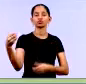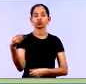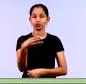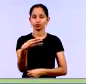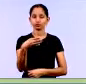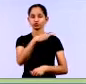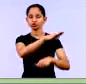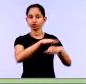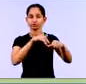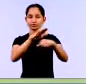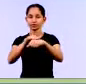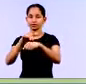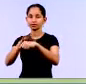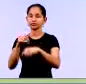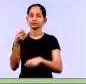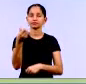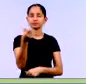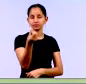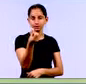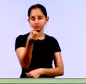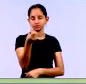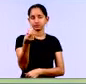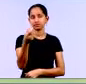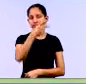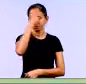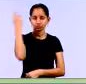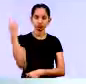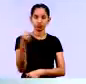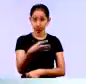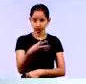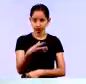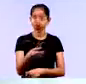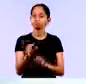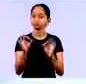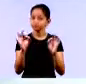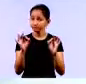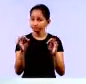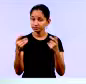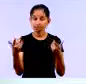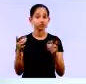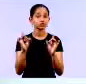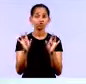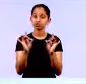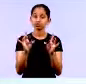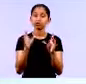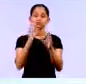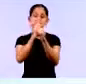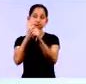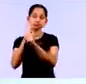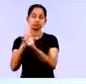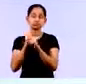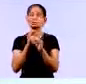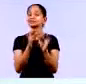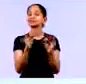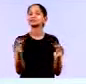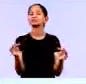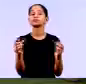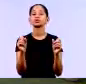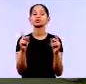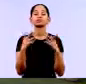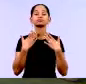ok? 6 funcionários. O que eu estou fazendo é só esse cálculo aí.